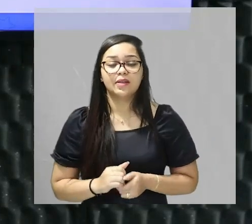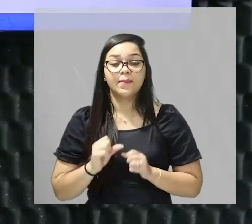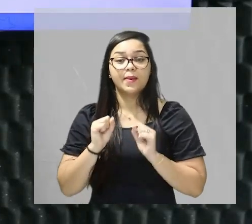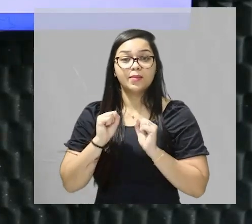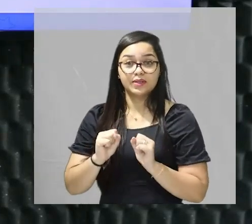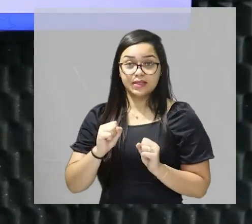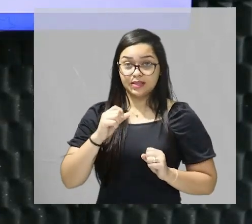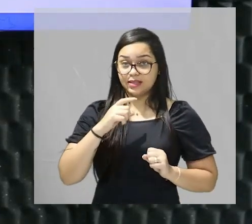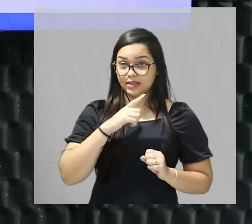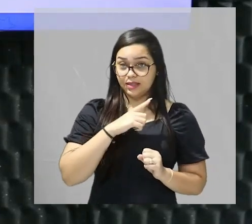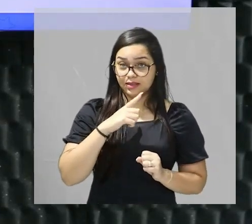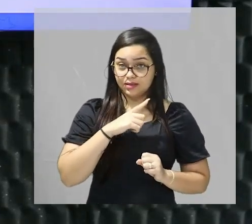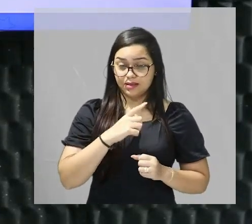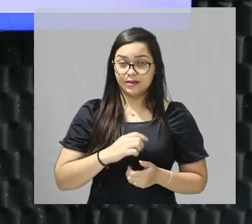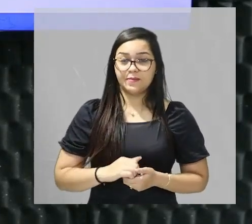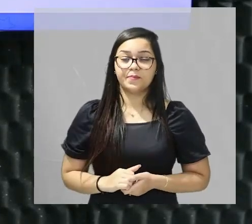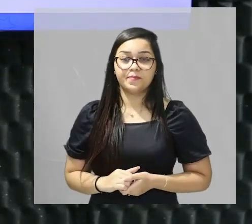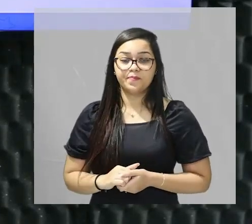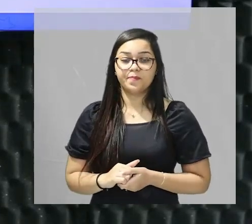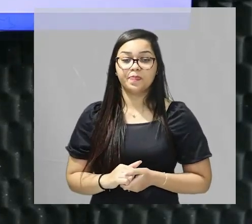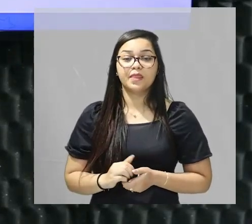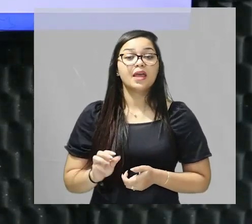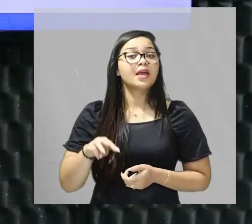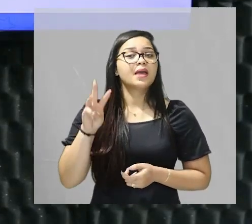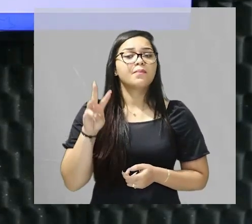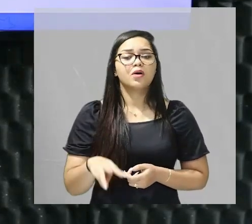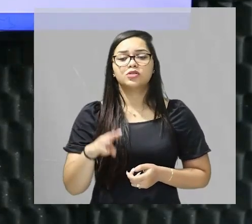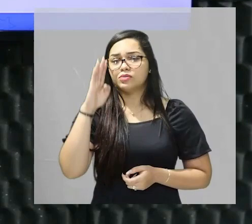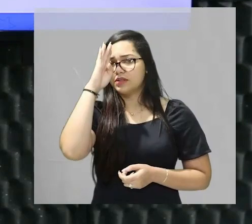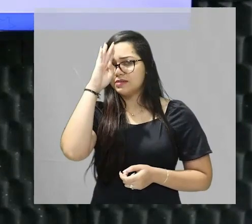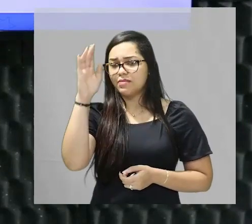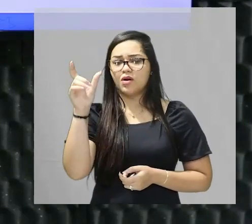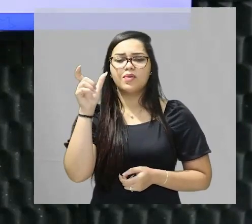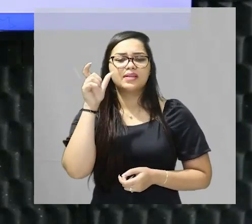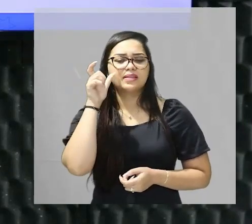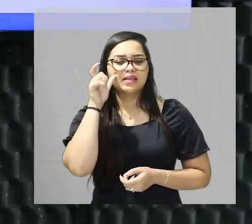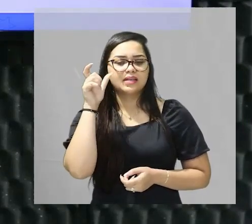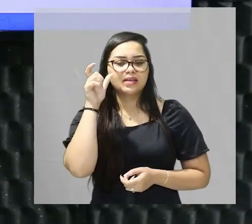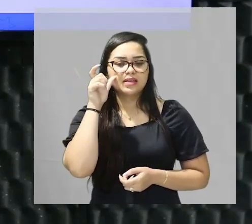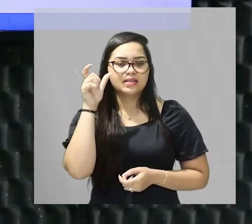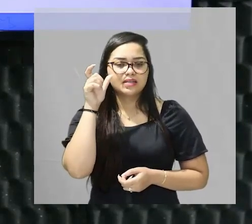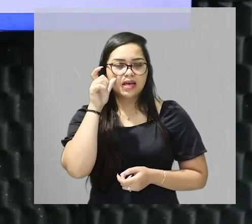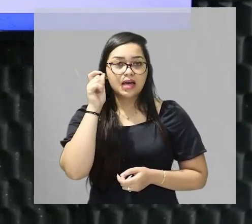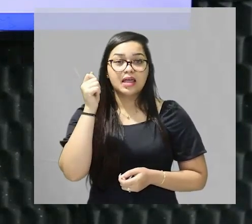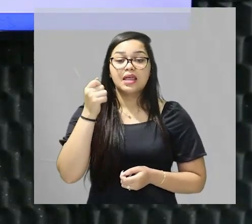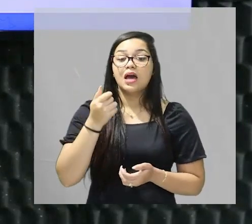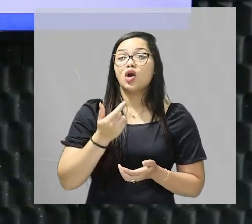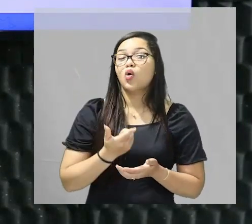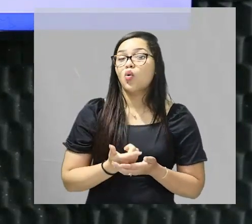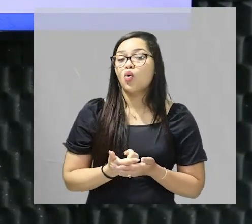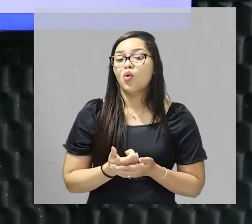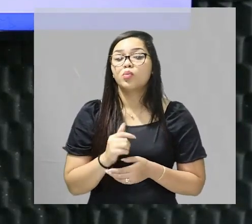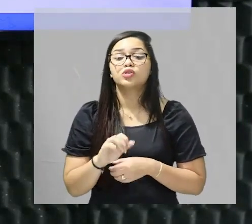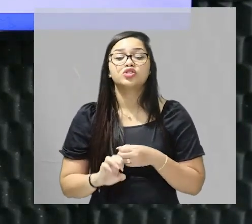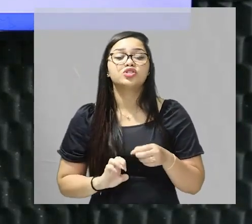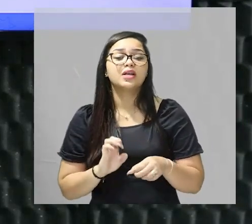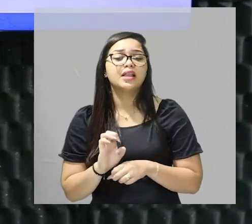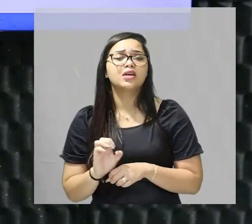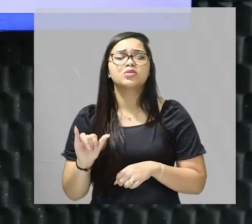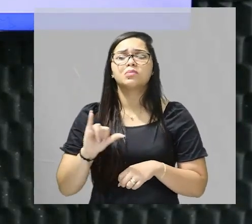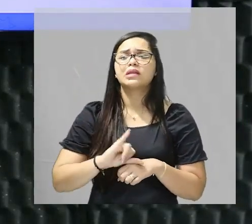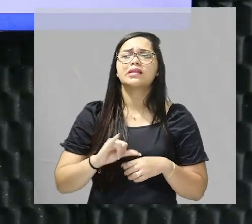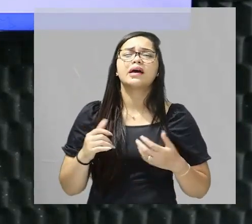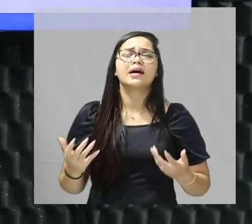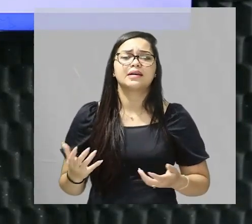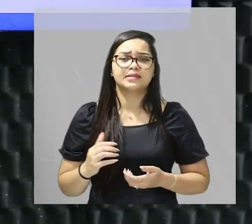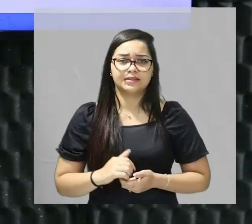ligação iônica, quem poderia ser o principal interessado na compra dos elétrons dos metais?